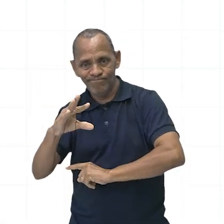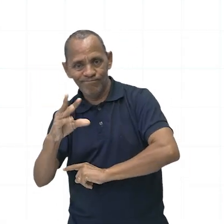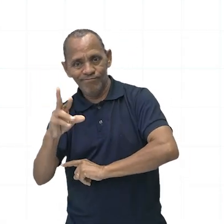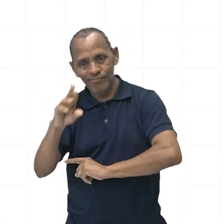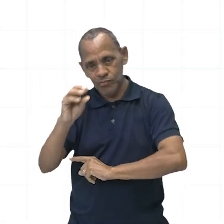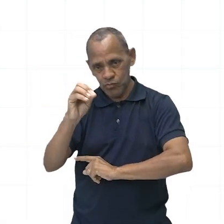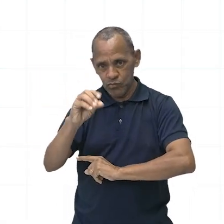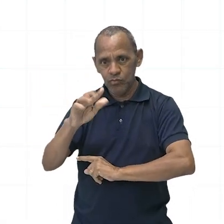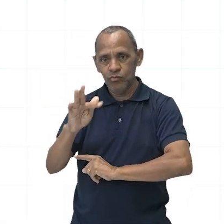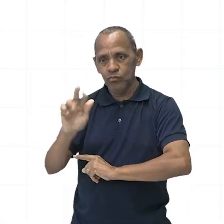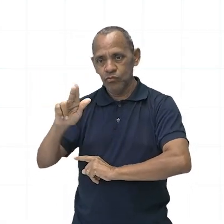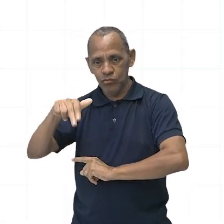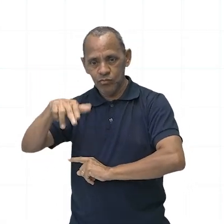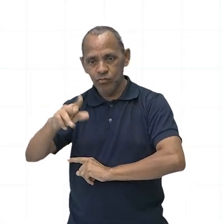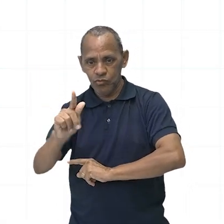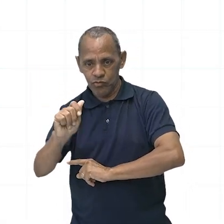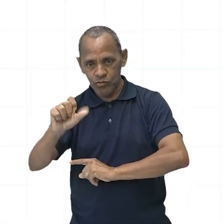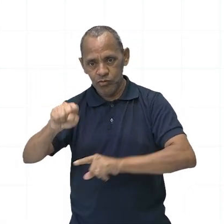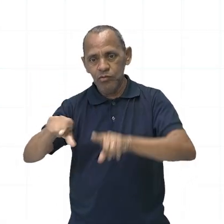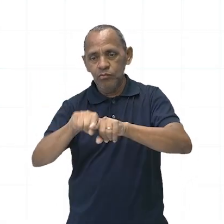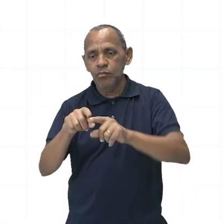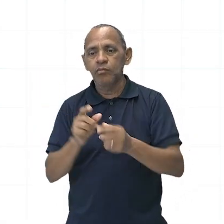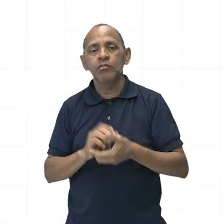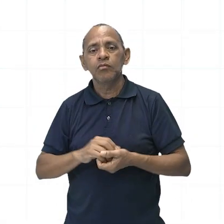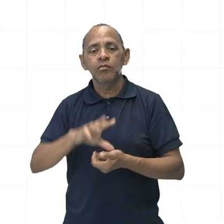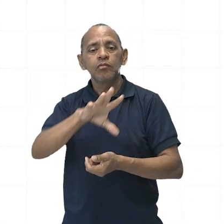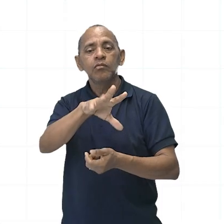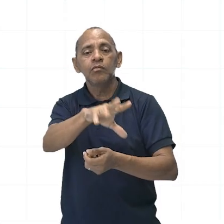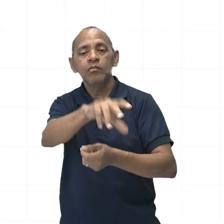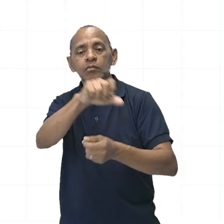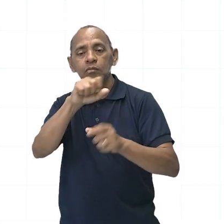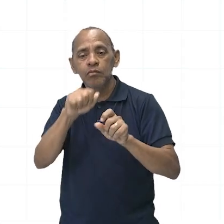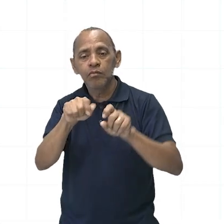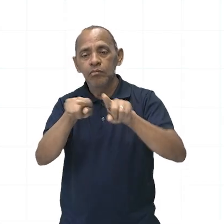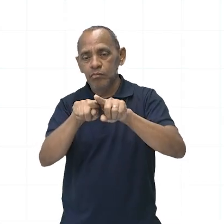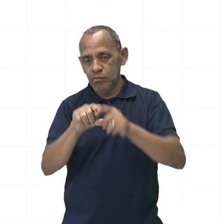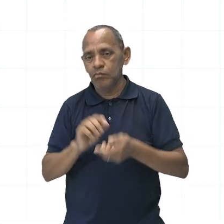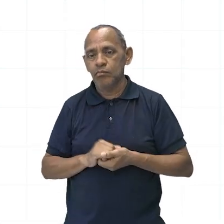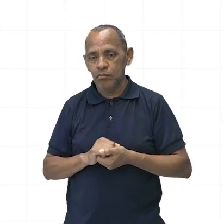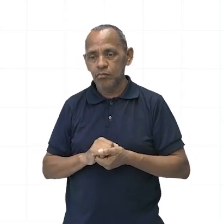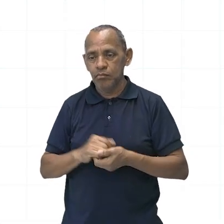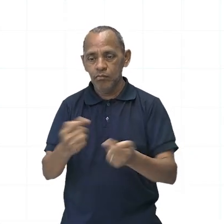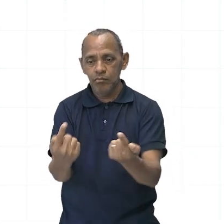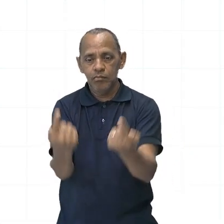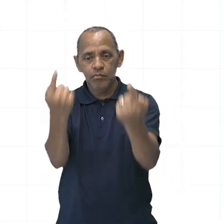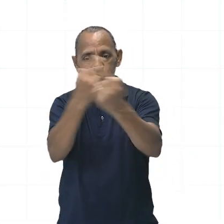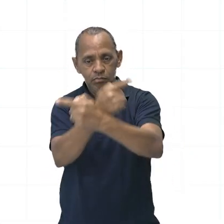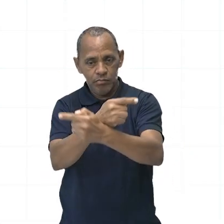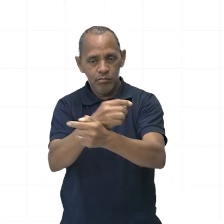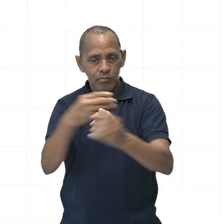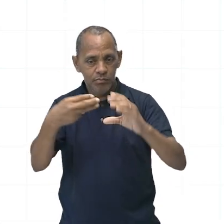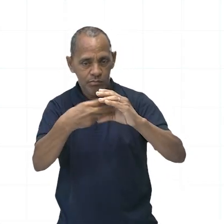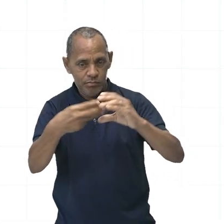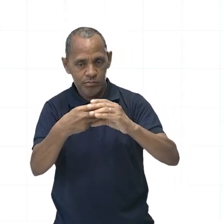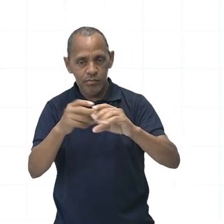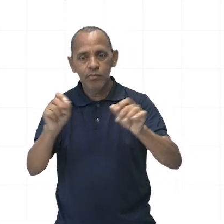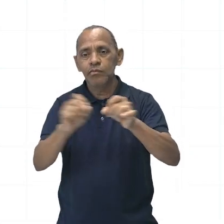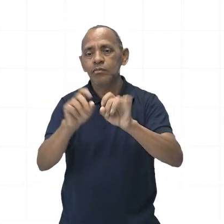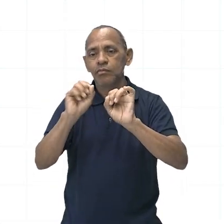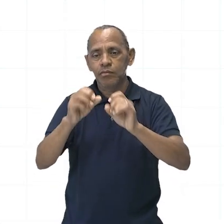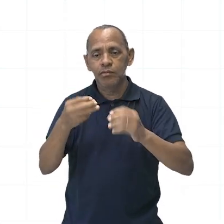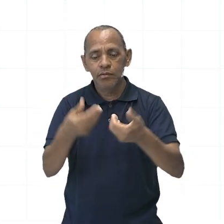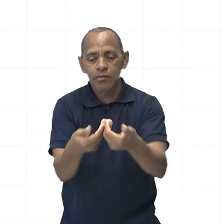seja, quando eles encurtam, eles acabam puxando os cromossomos para os polos da célula, fazendo a separação